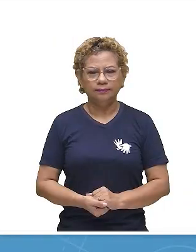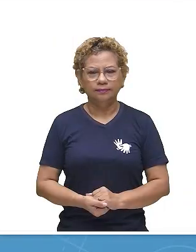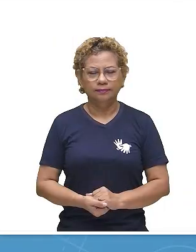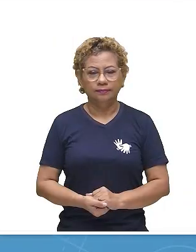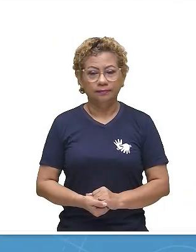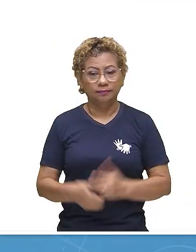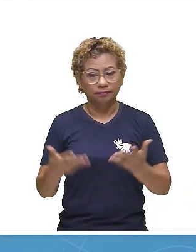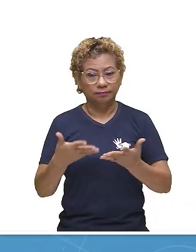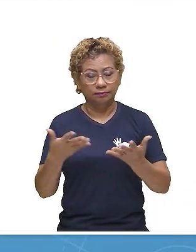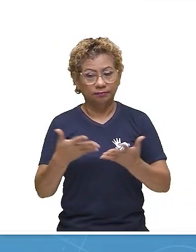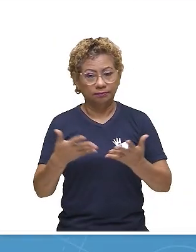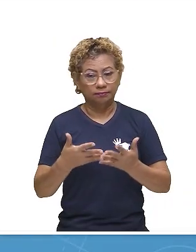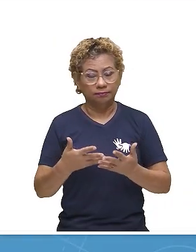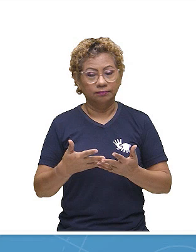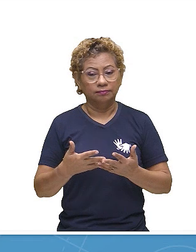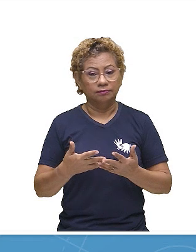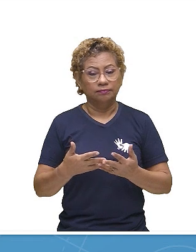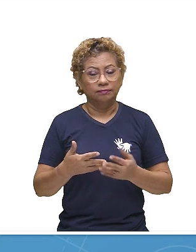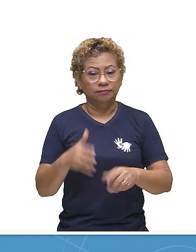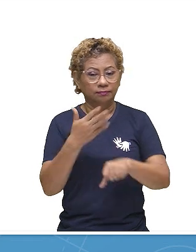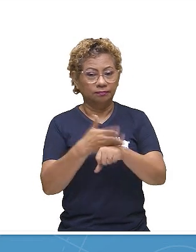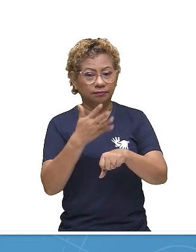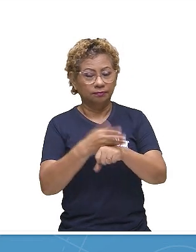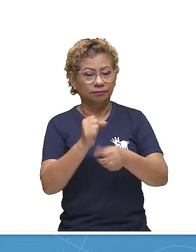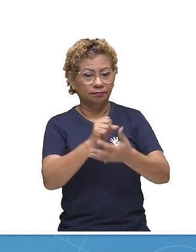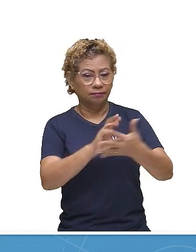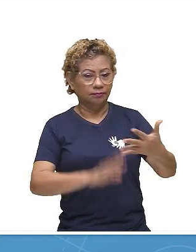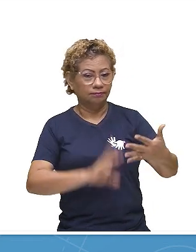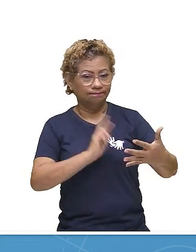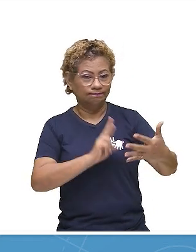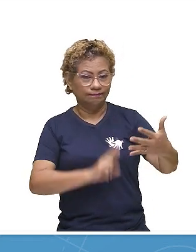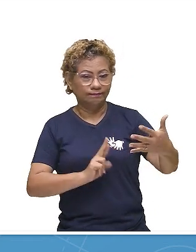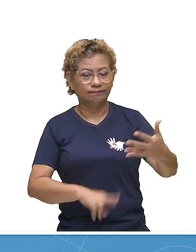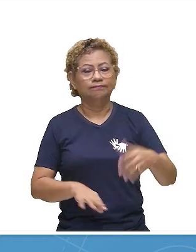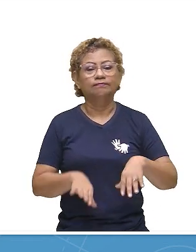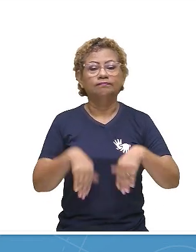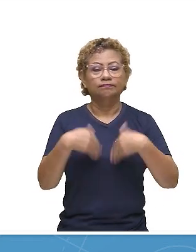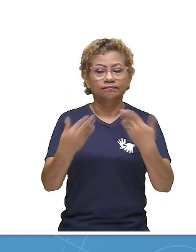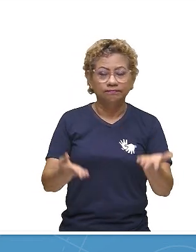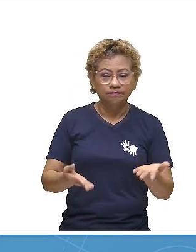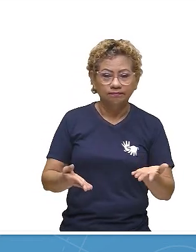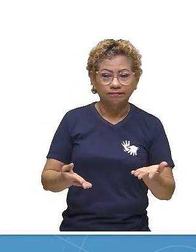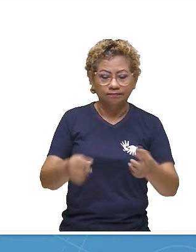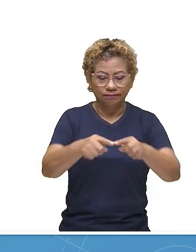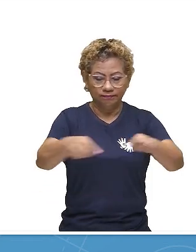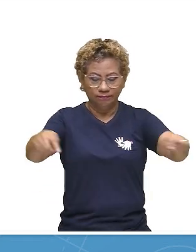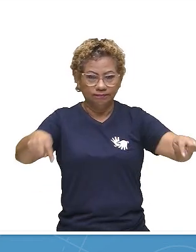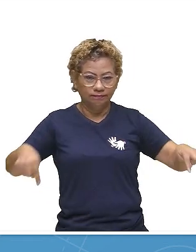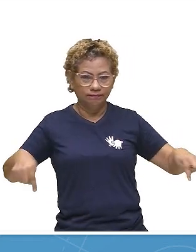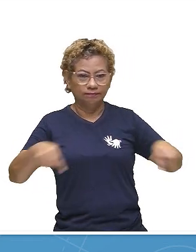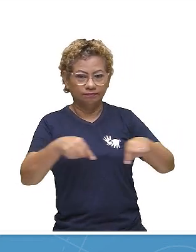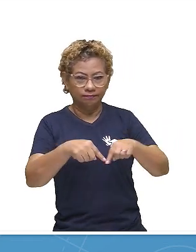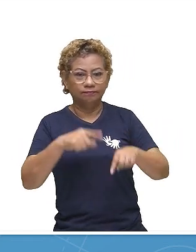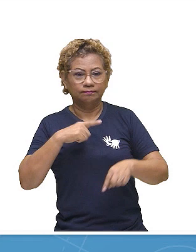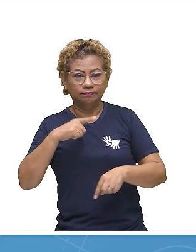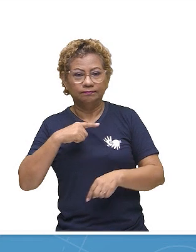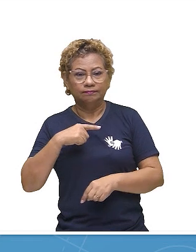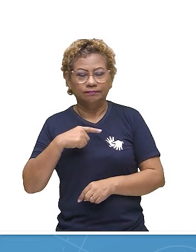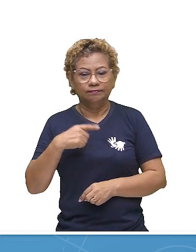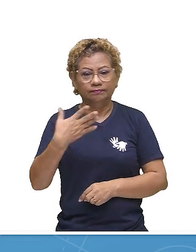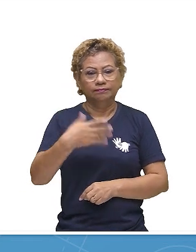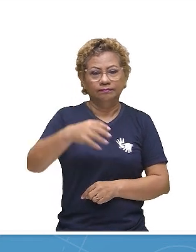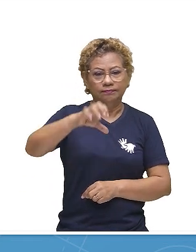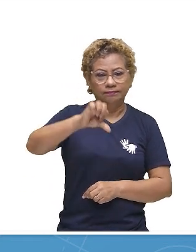Dinâmica local interativa, né? Questão número 1. Quais são as dimensões de uma sala quadrada de 49 metros quadrados de